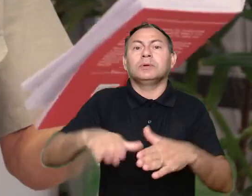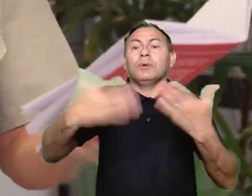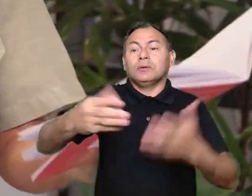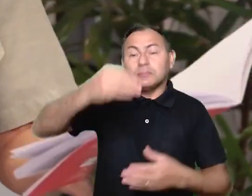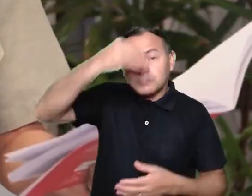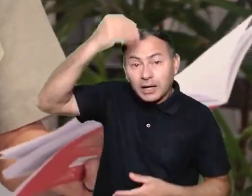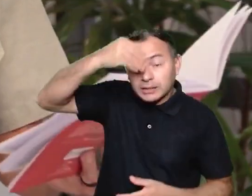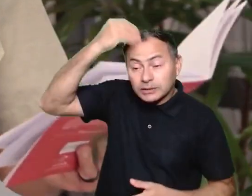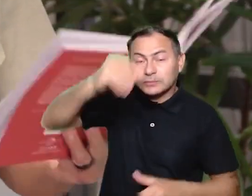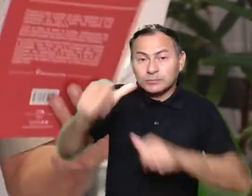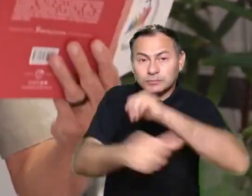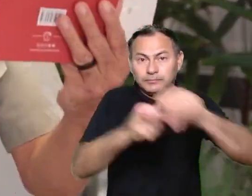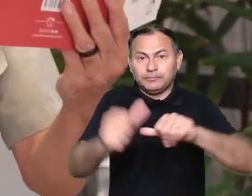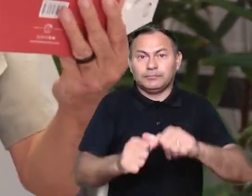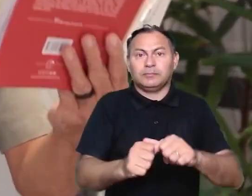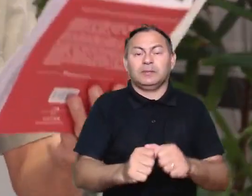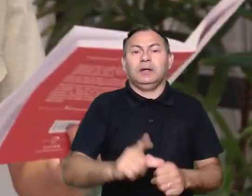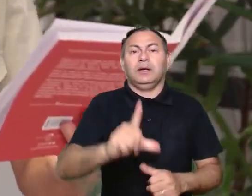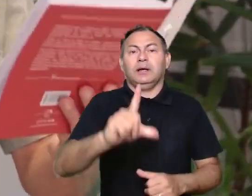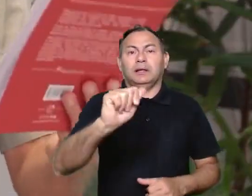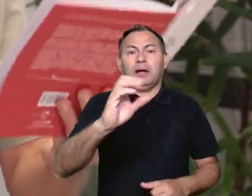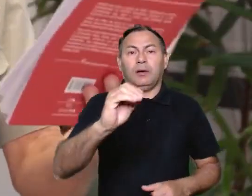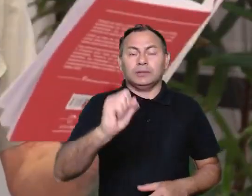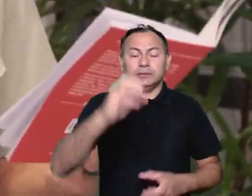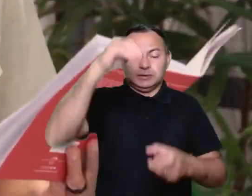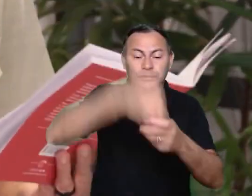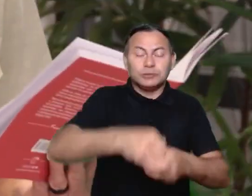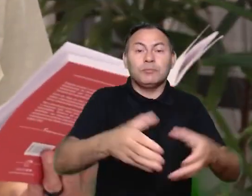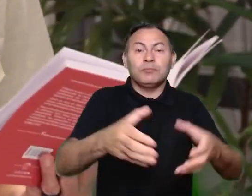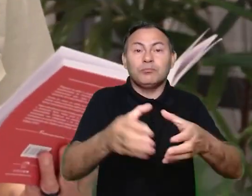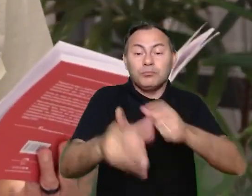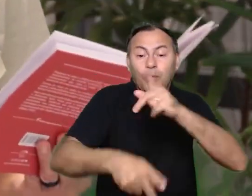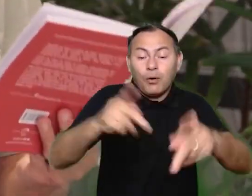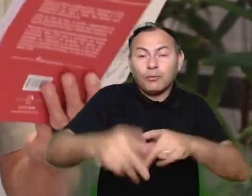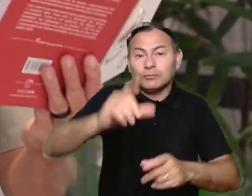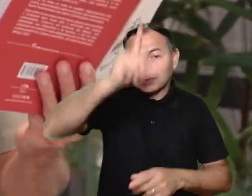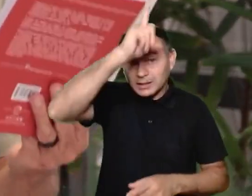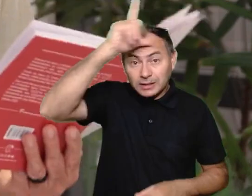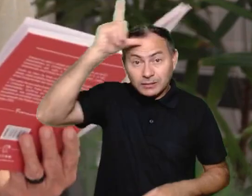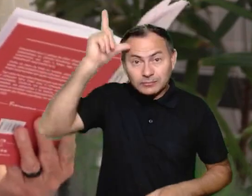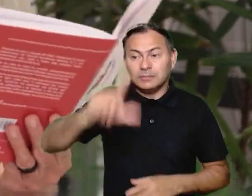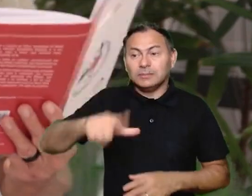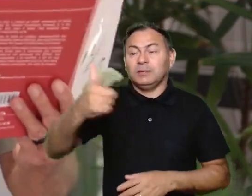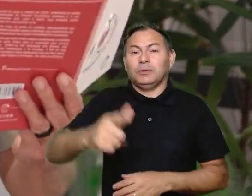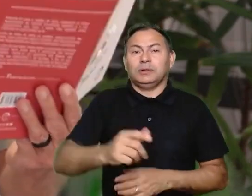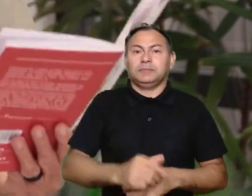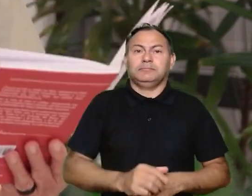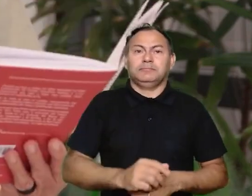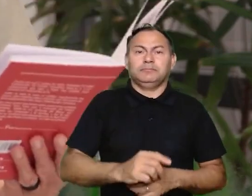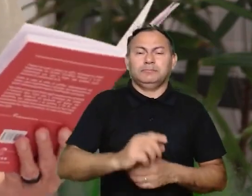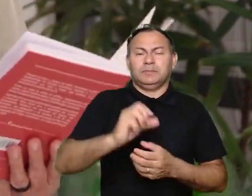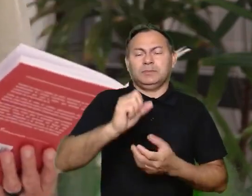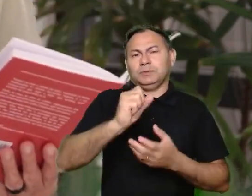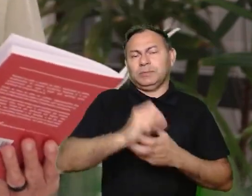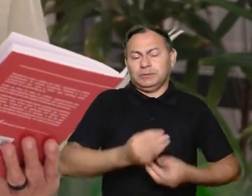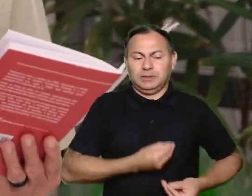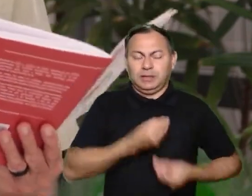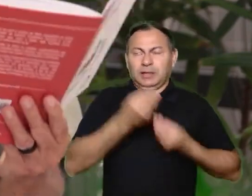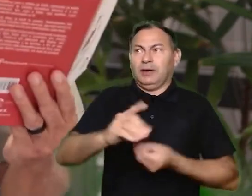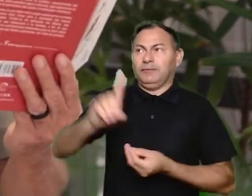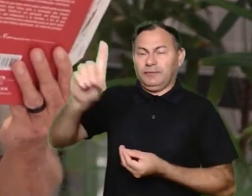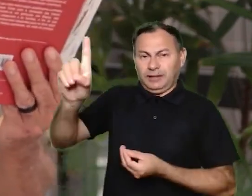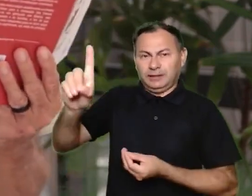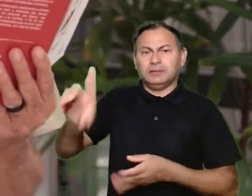quando batiza, se torna laos, membro desse povo. Depois, os consagrados